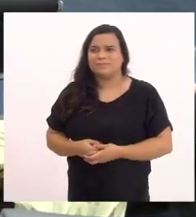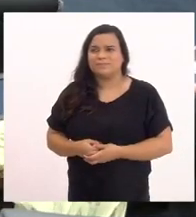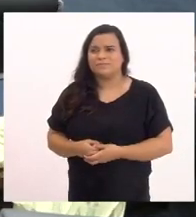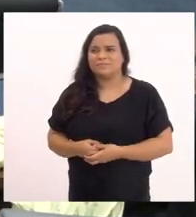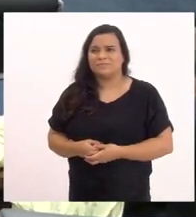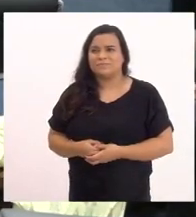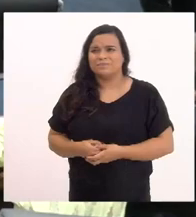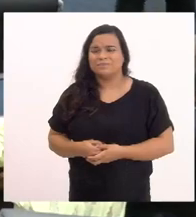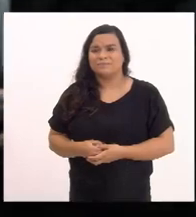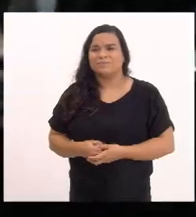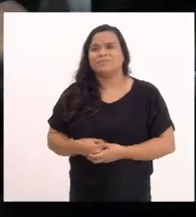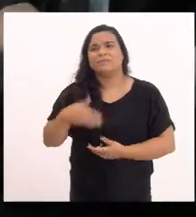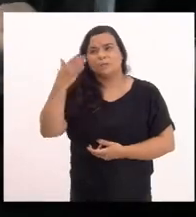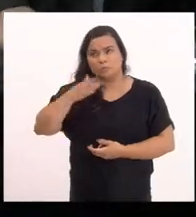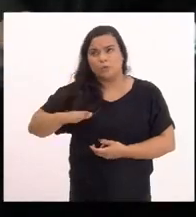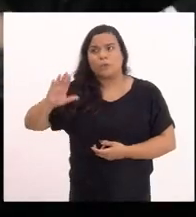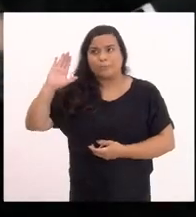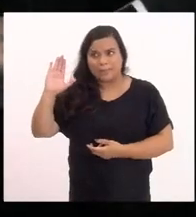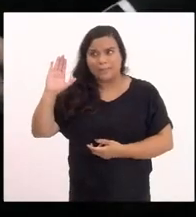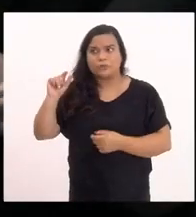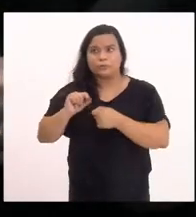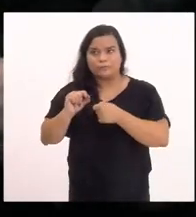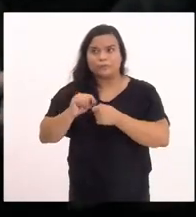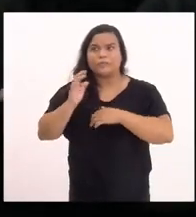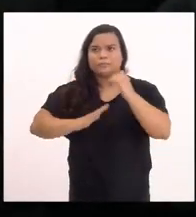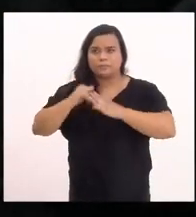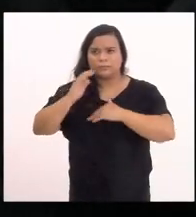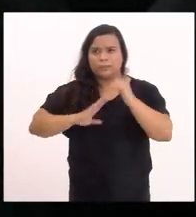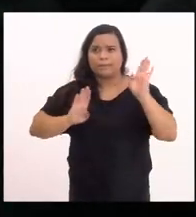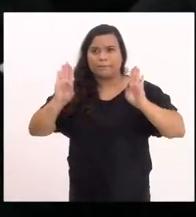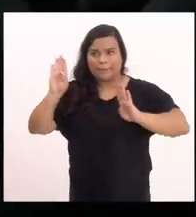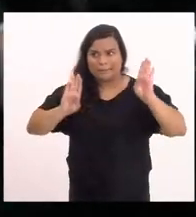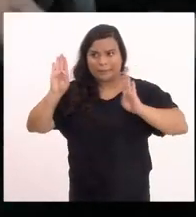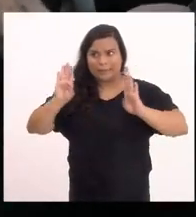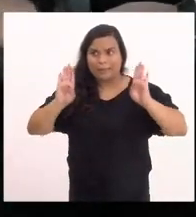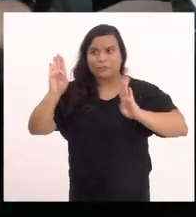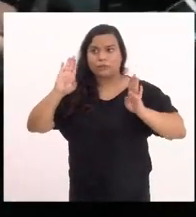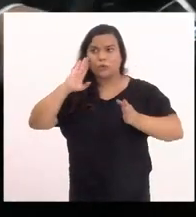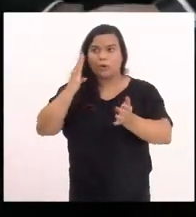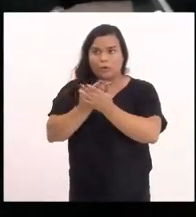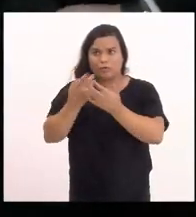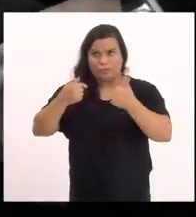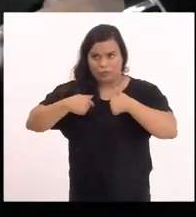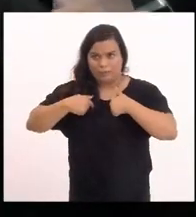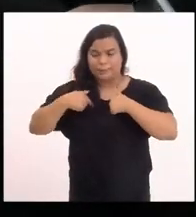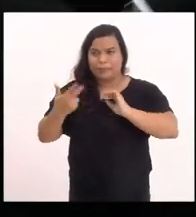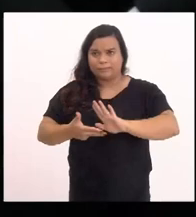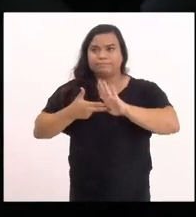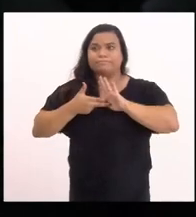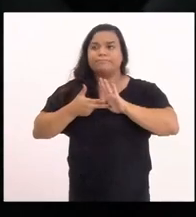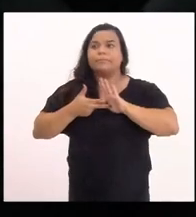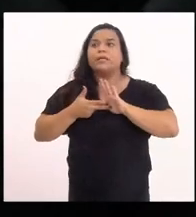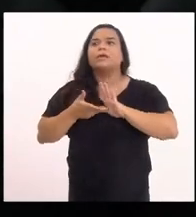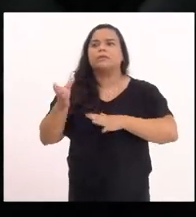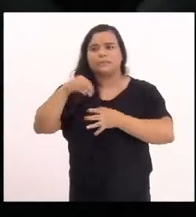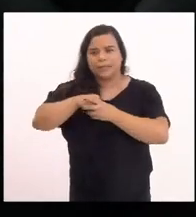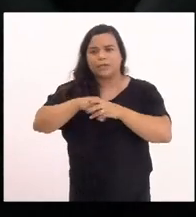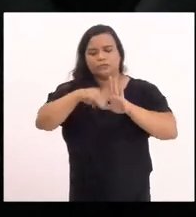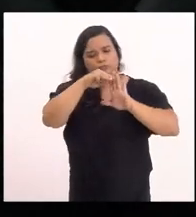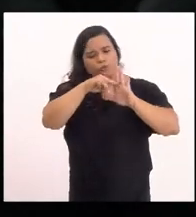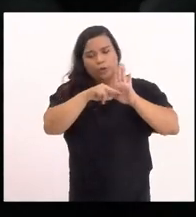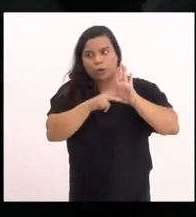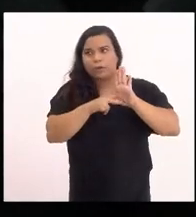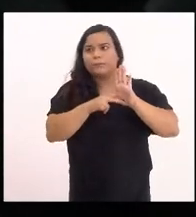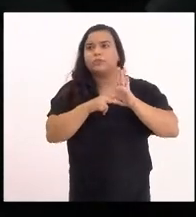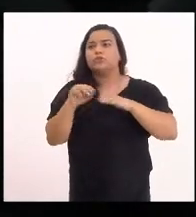Prometo desempenhar fielmente o mandato que me foi confiado dentro das normas constitucionais e legais